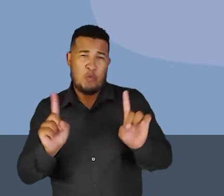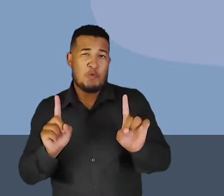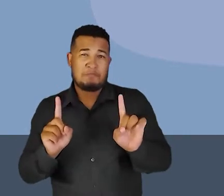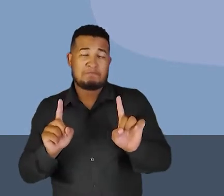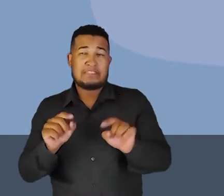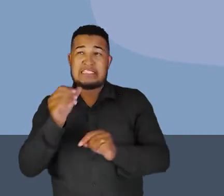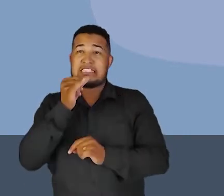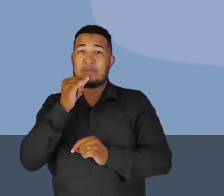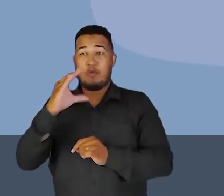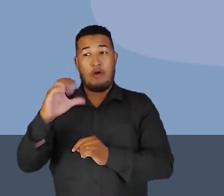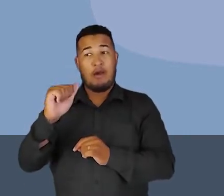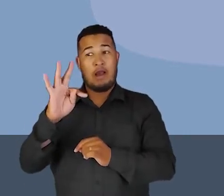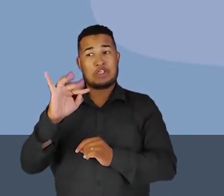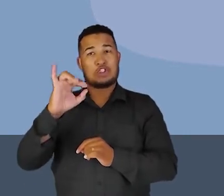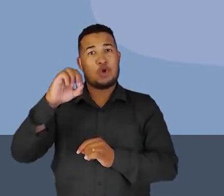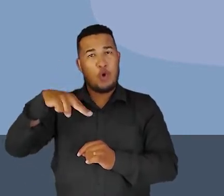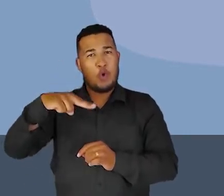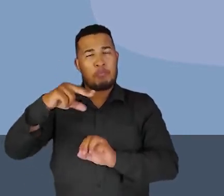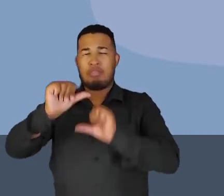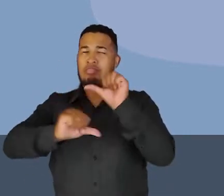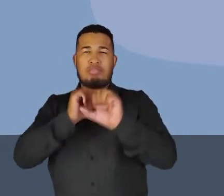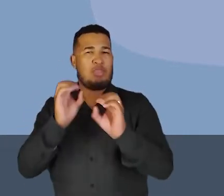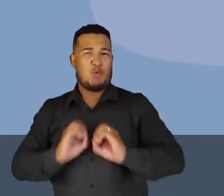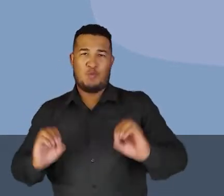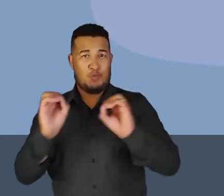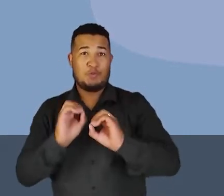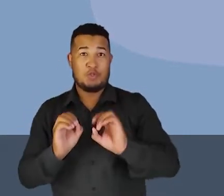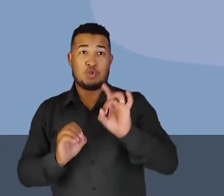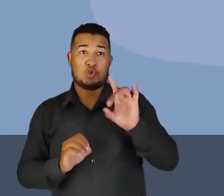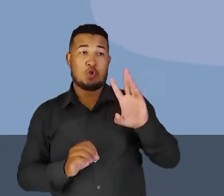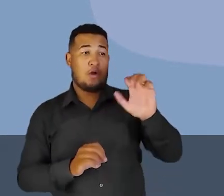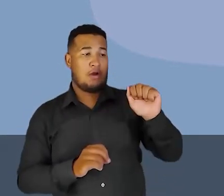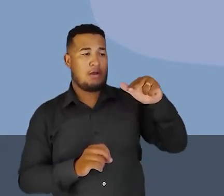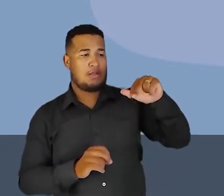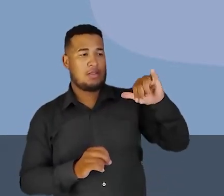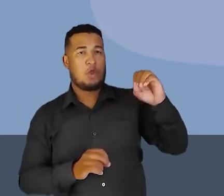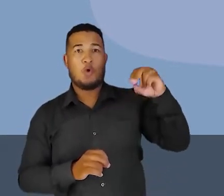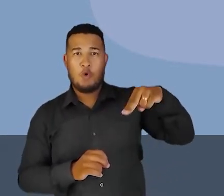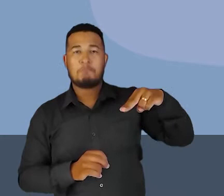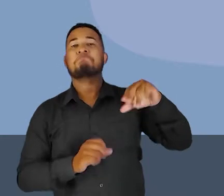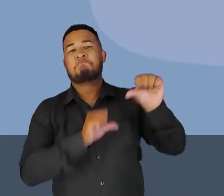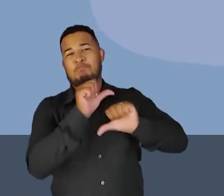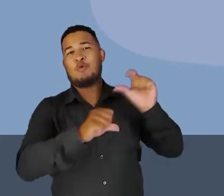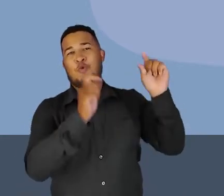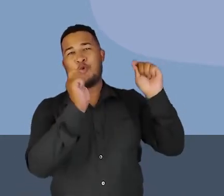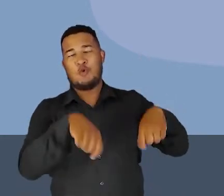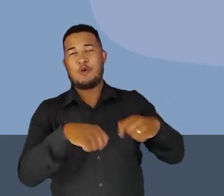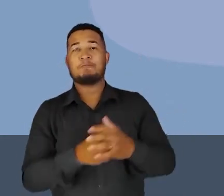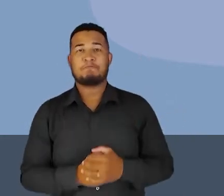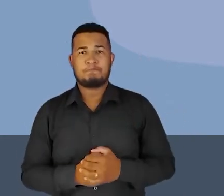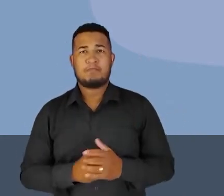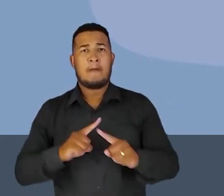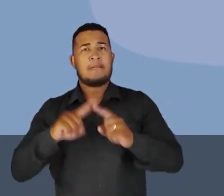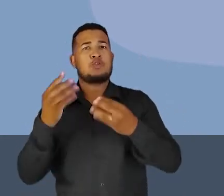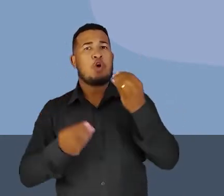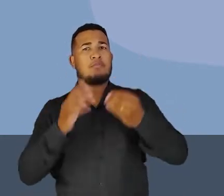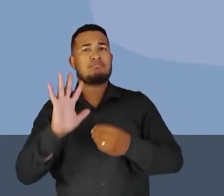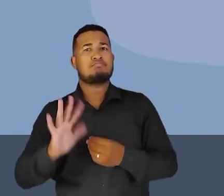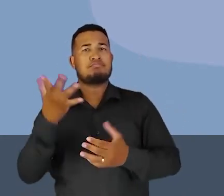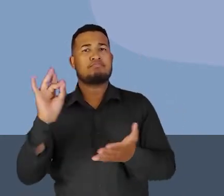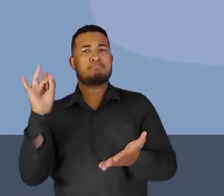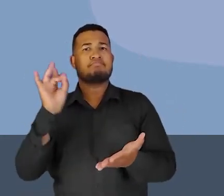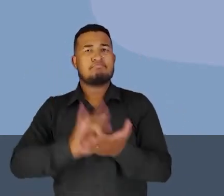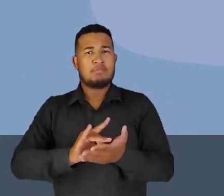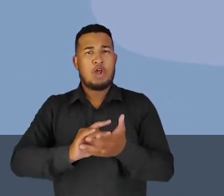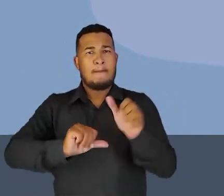gente não trabalha com a mudança do nome do cátion, apenas o nome do ânion. Vamos ver, então, como é que ocorre